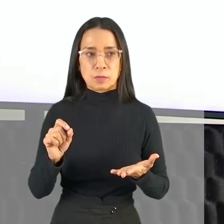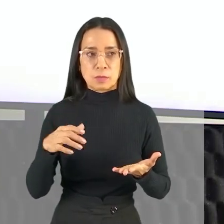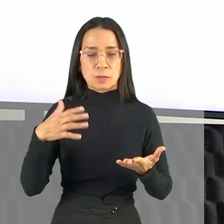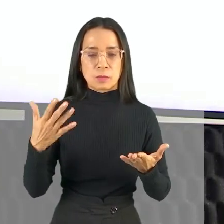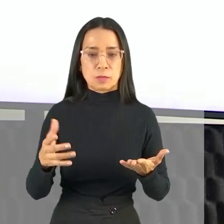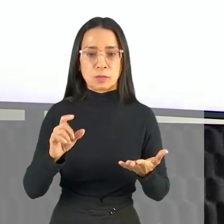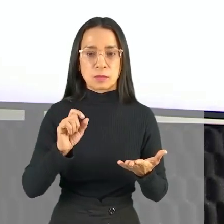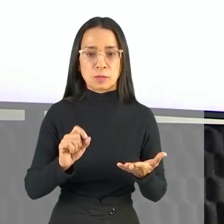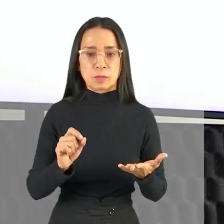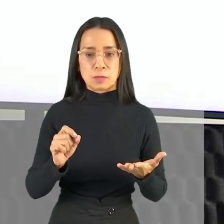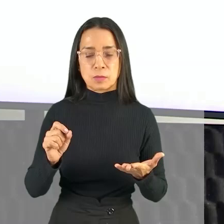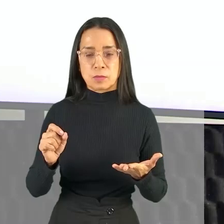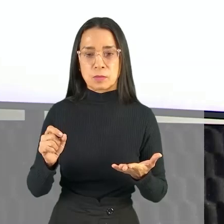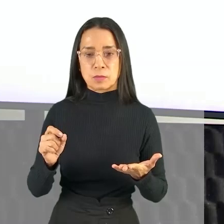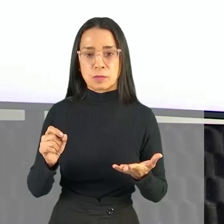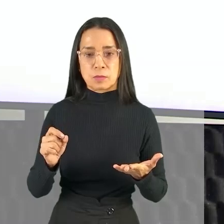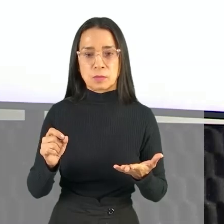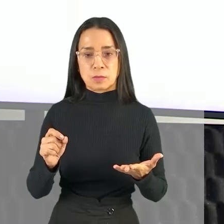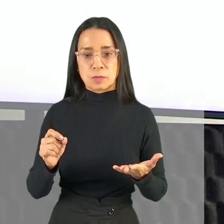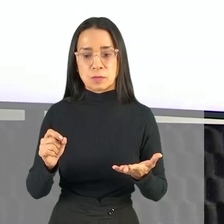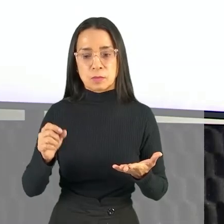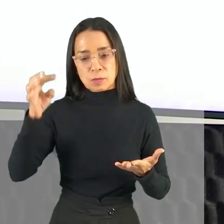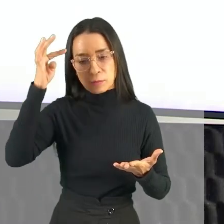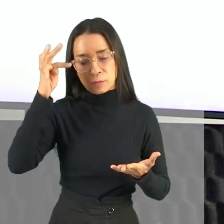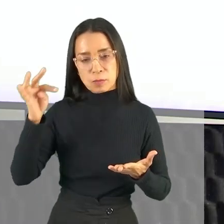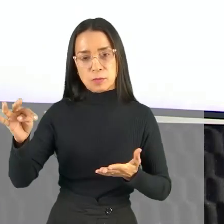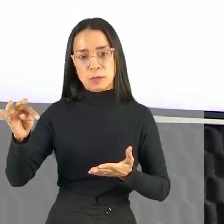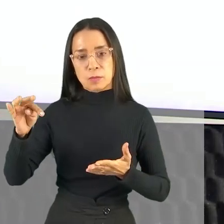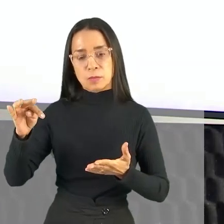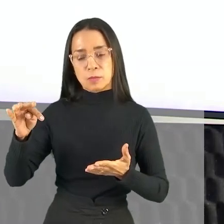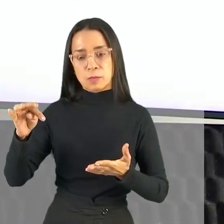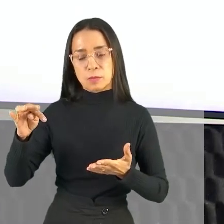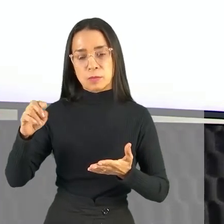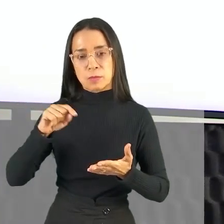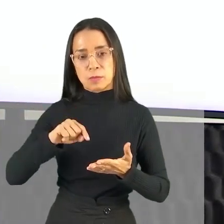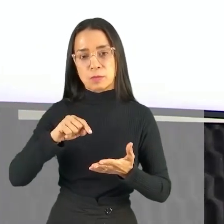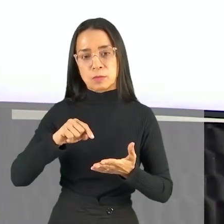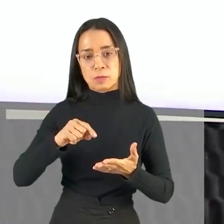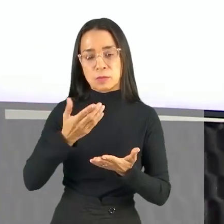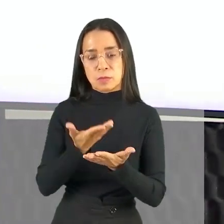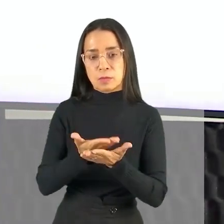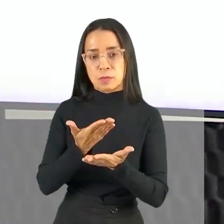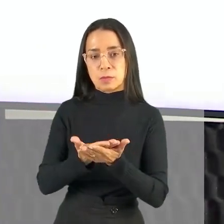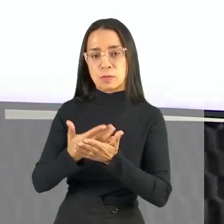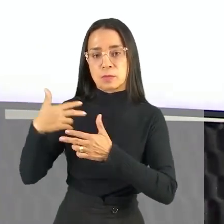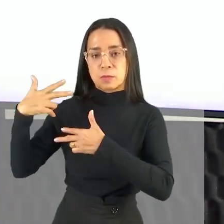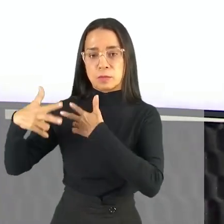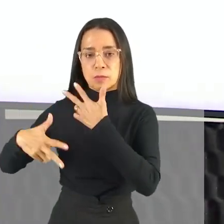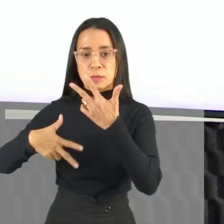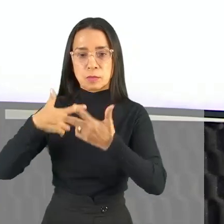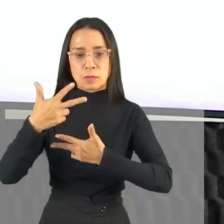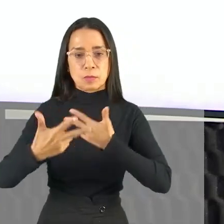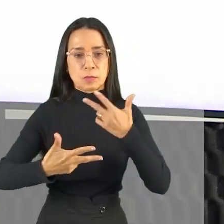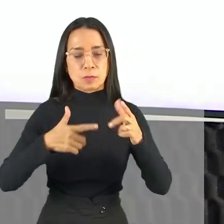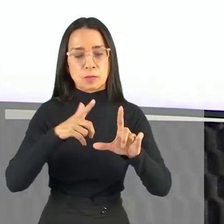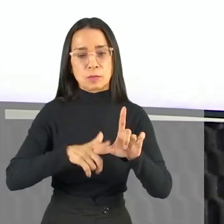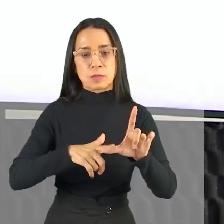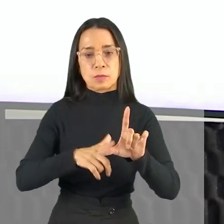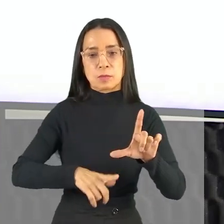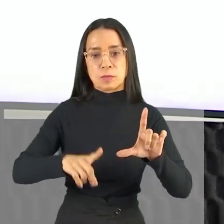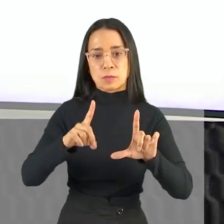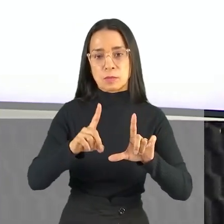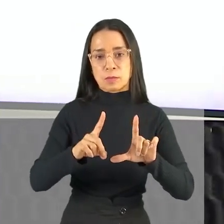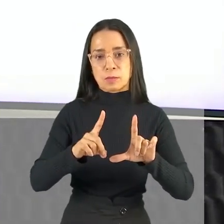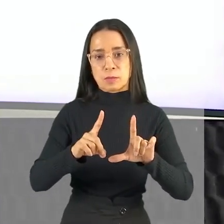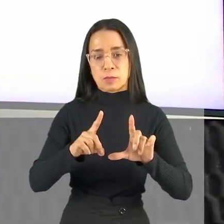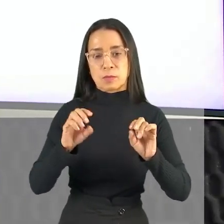qual é, né, a teoria dentro do estudo da evolução que explica isso aqui? É a seleção natural, tá